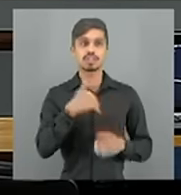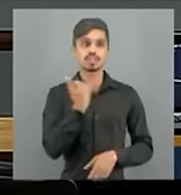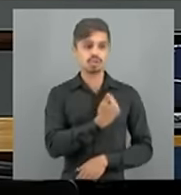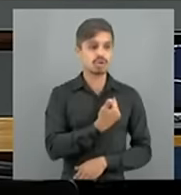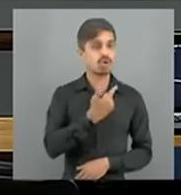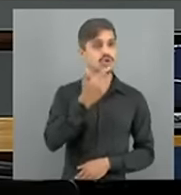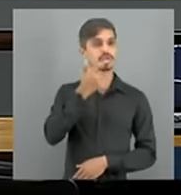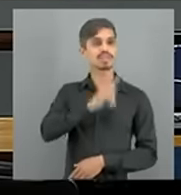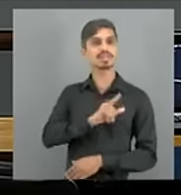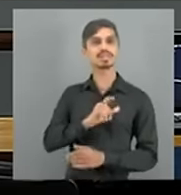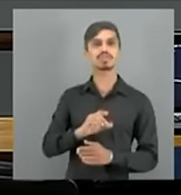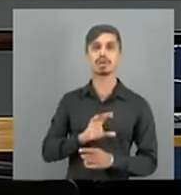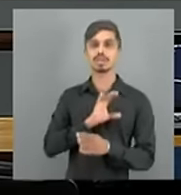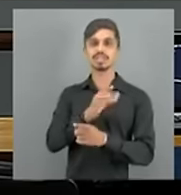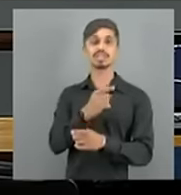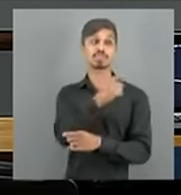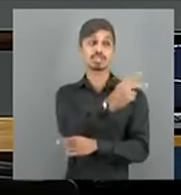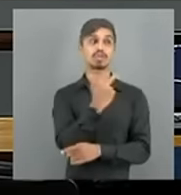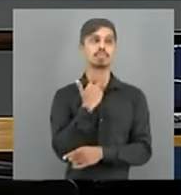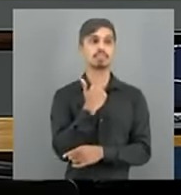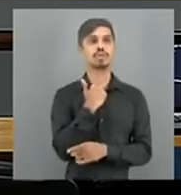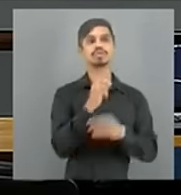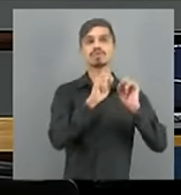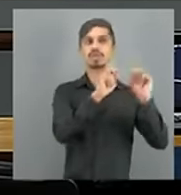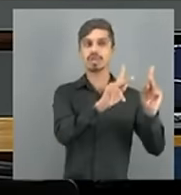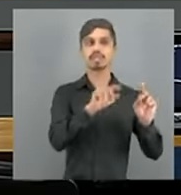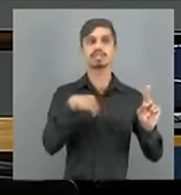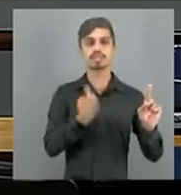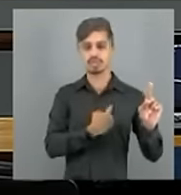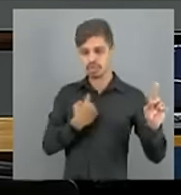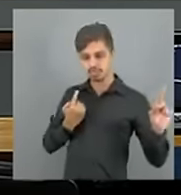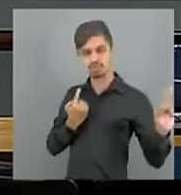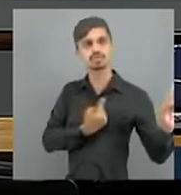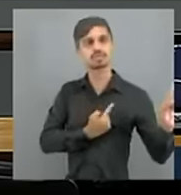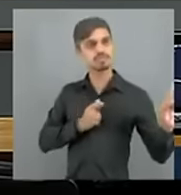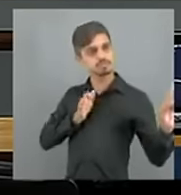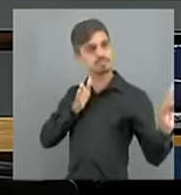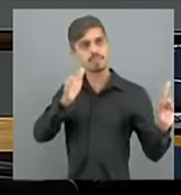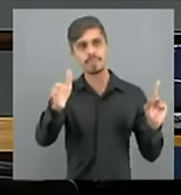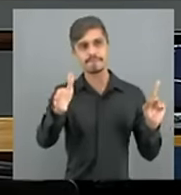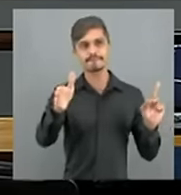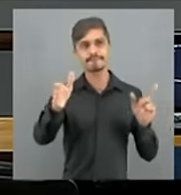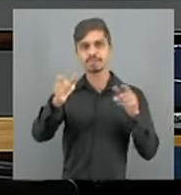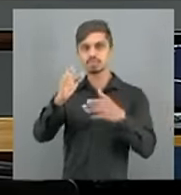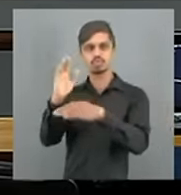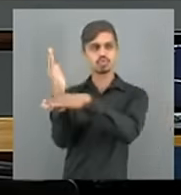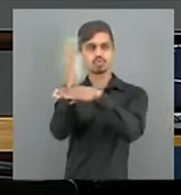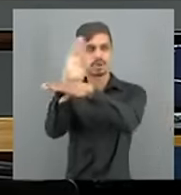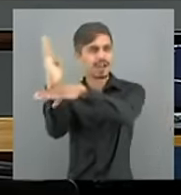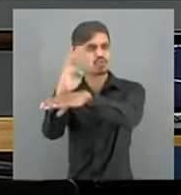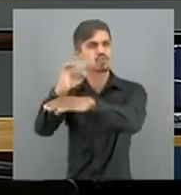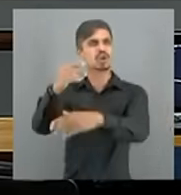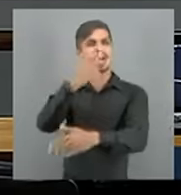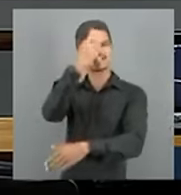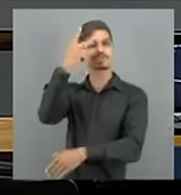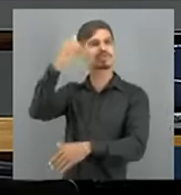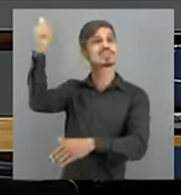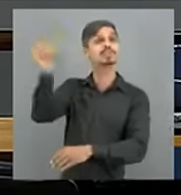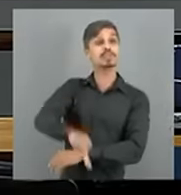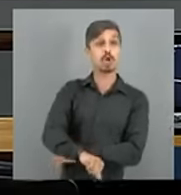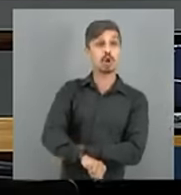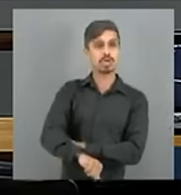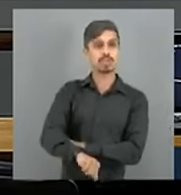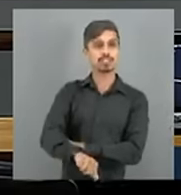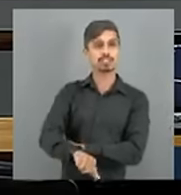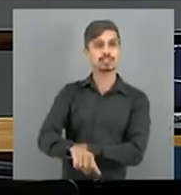essa coragem que você não pode ter para entrarmos diretamente nos tubarões desse maior escândalo da